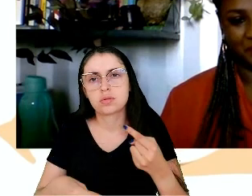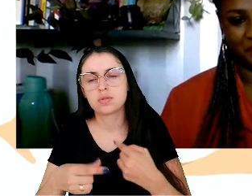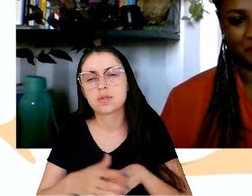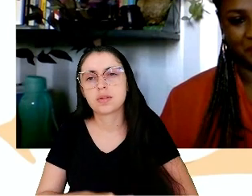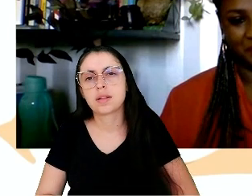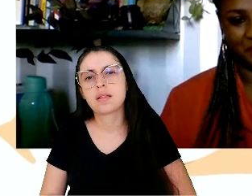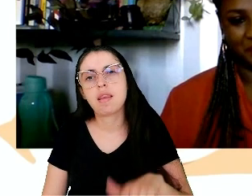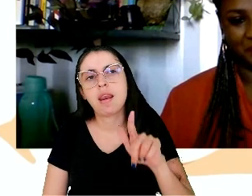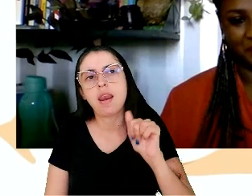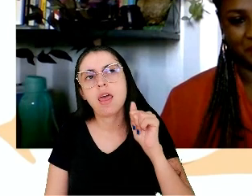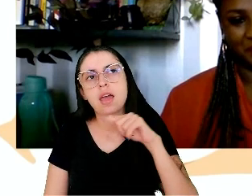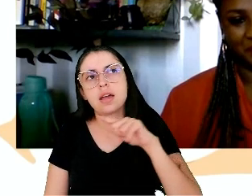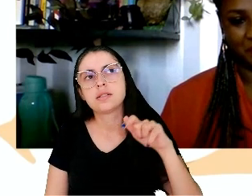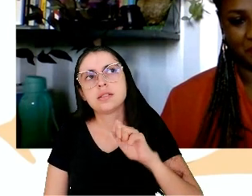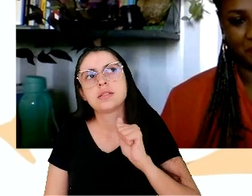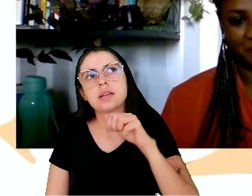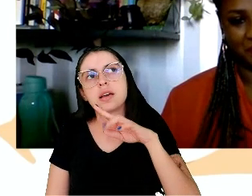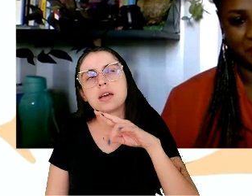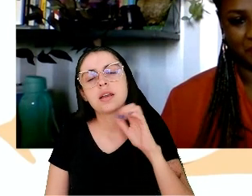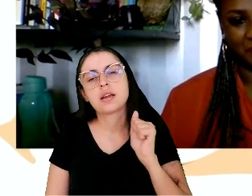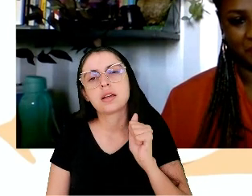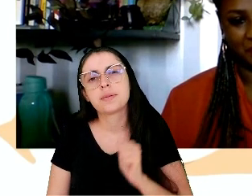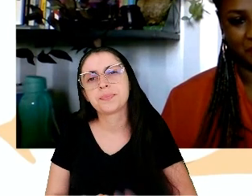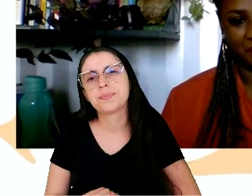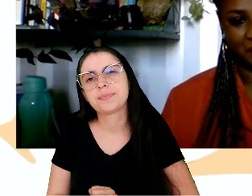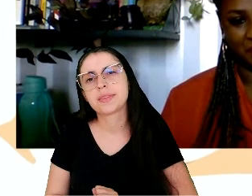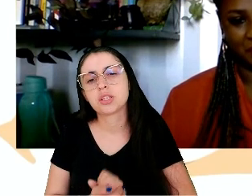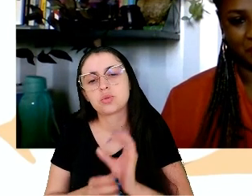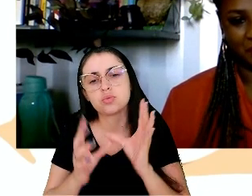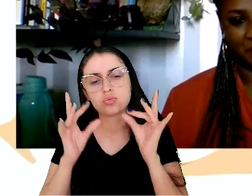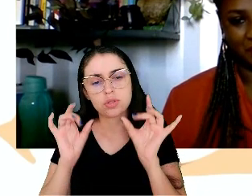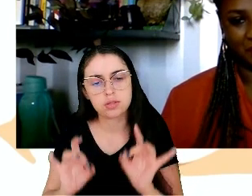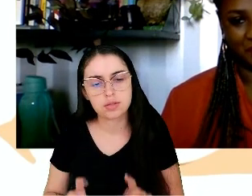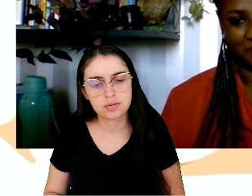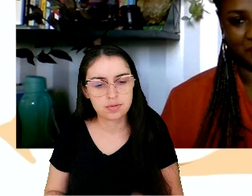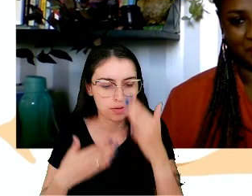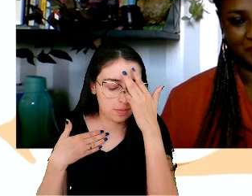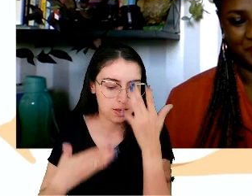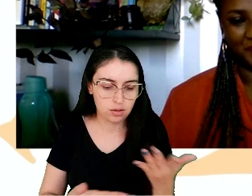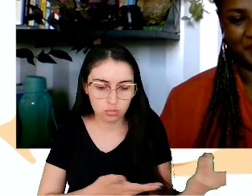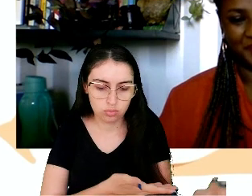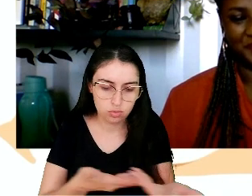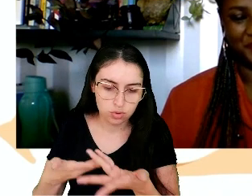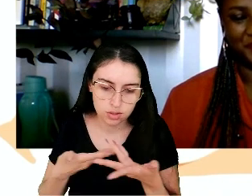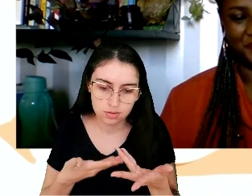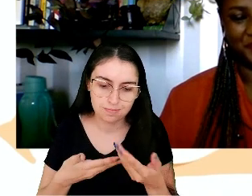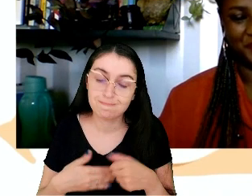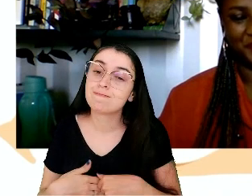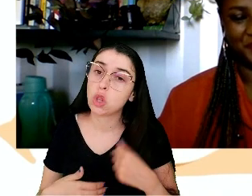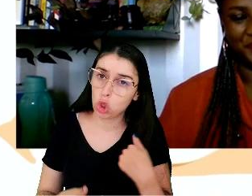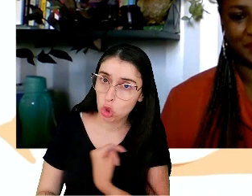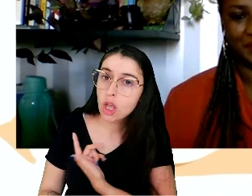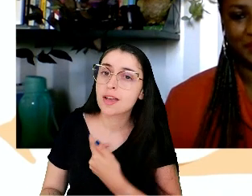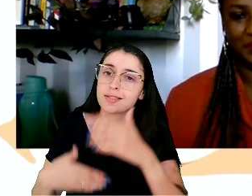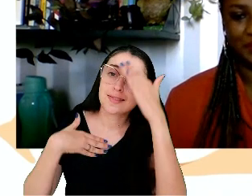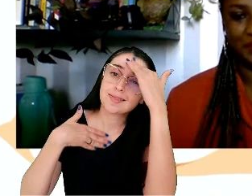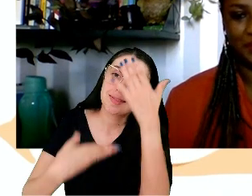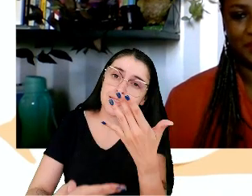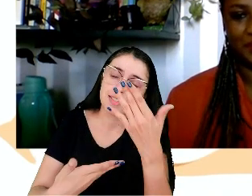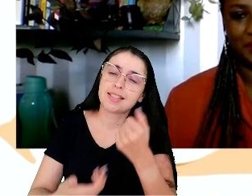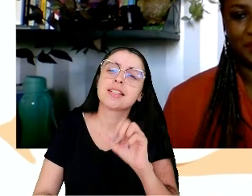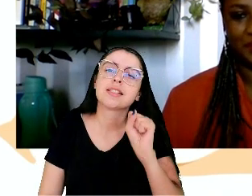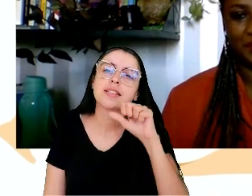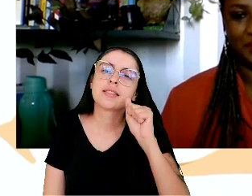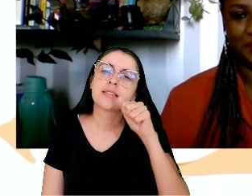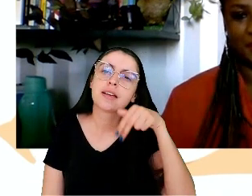Lázara trazendo aqui os debates. Obrigada para todos. Nós que agradecemos, doutora Sandra